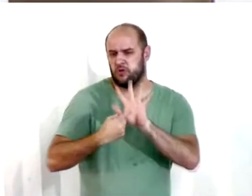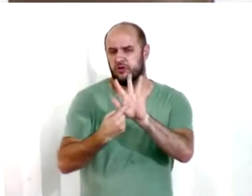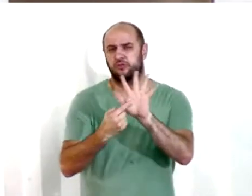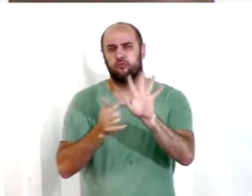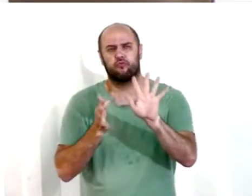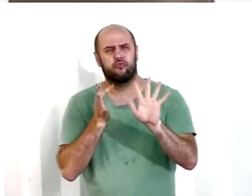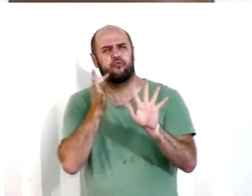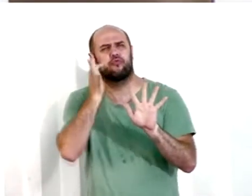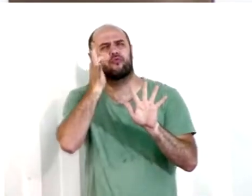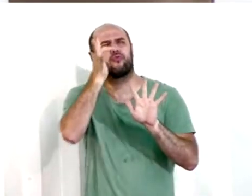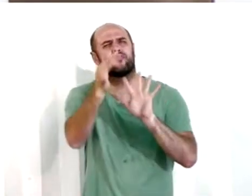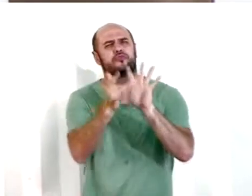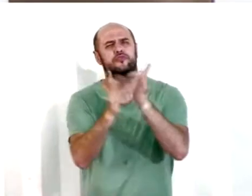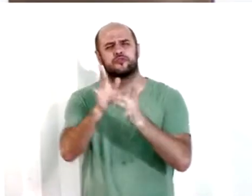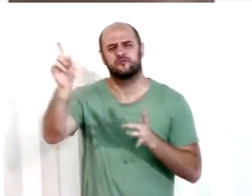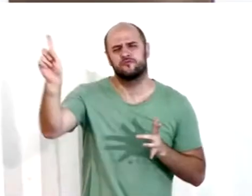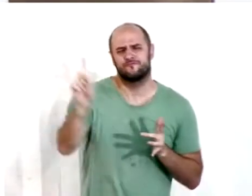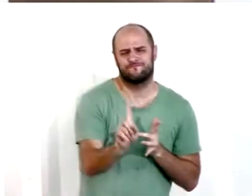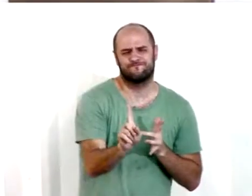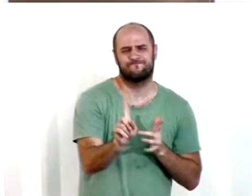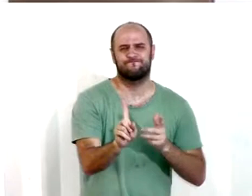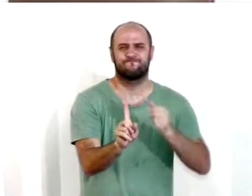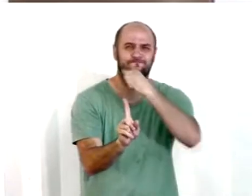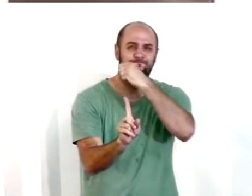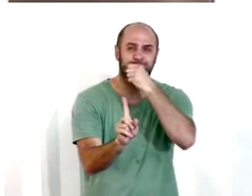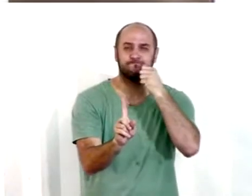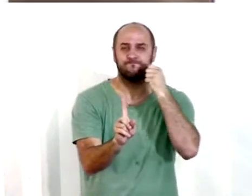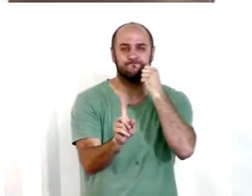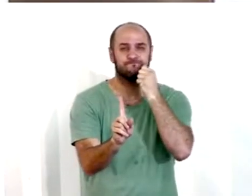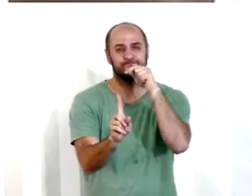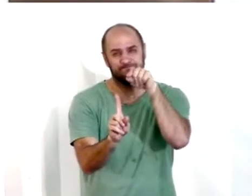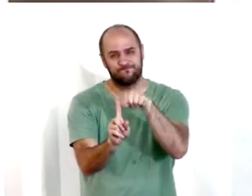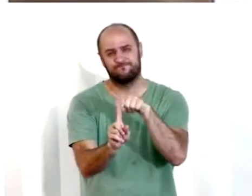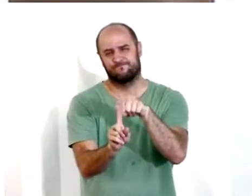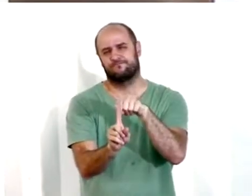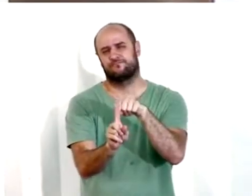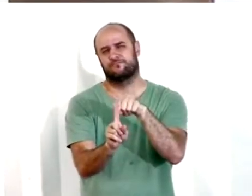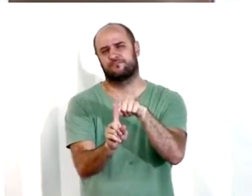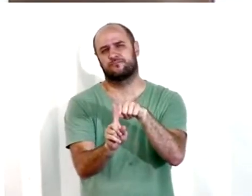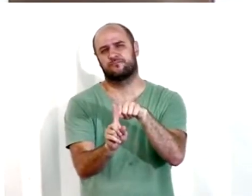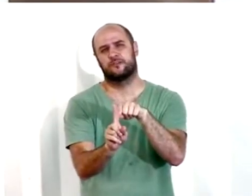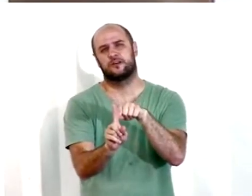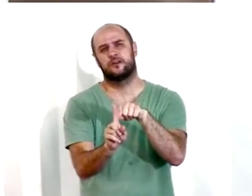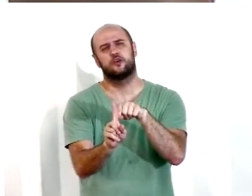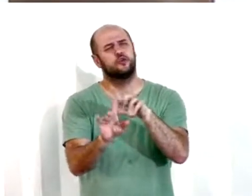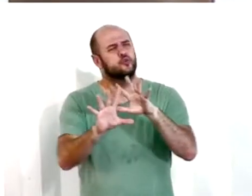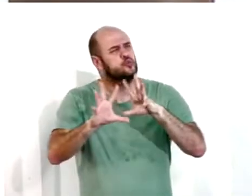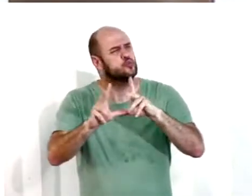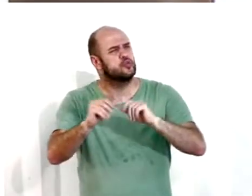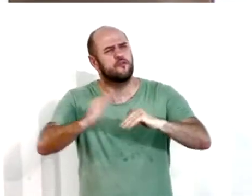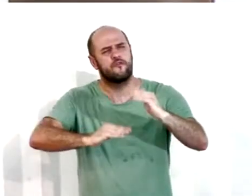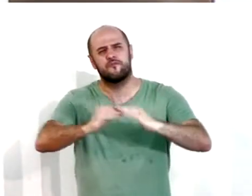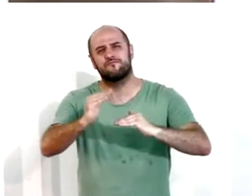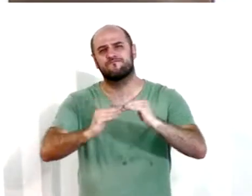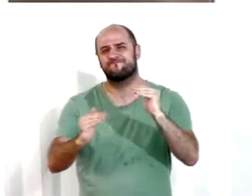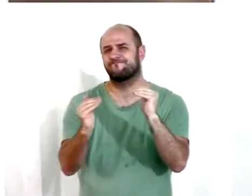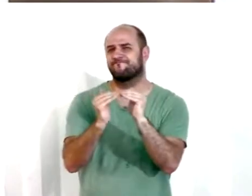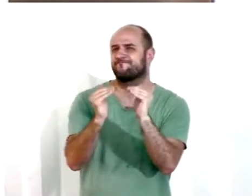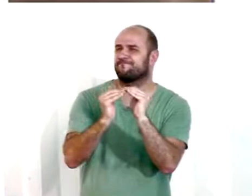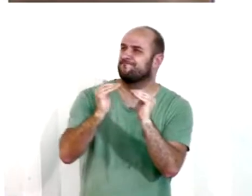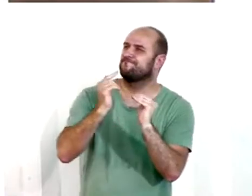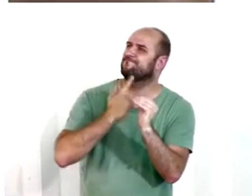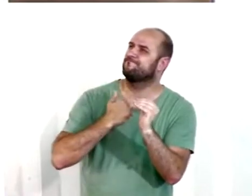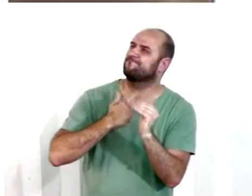e que ele faria conforme tudo aquilo que o Pai escolheu.